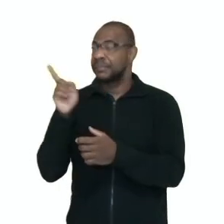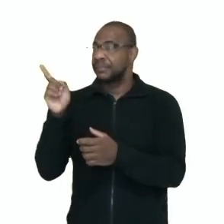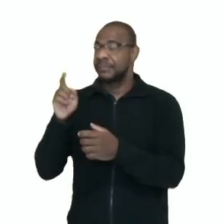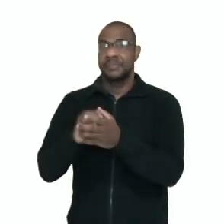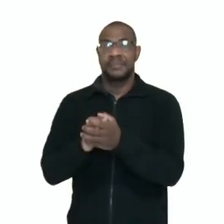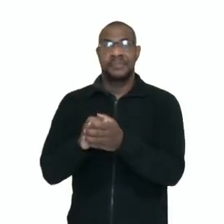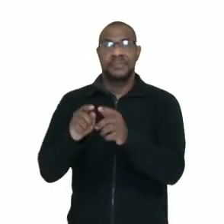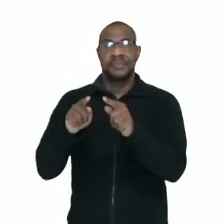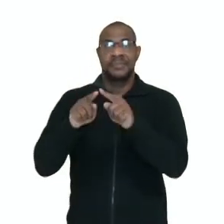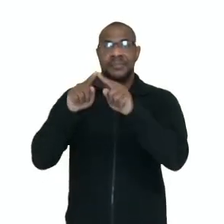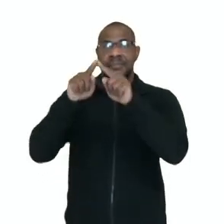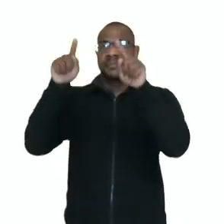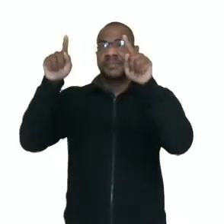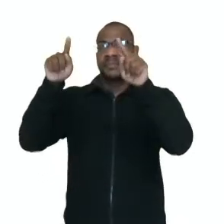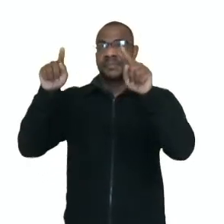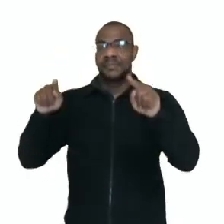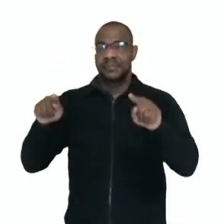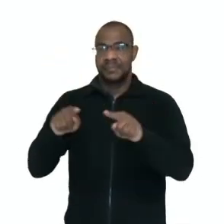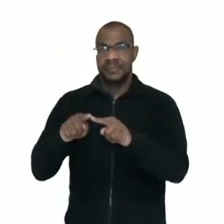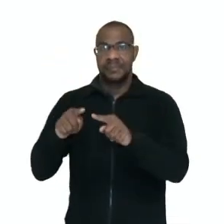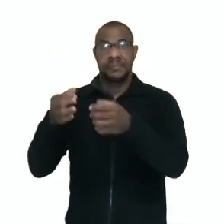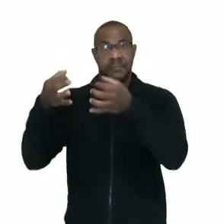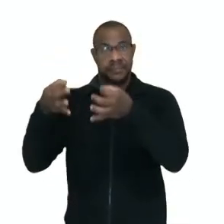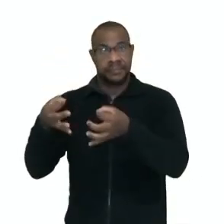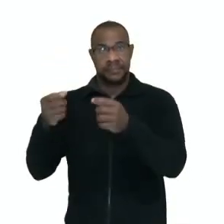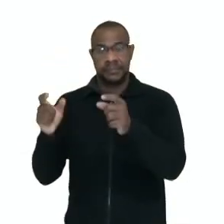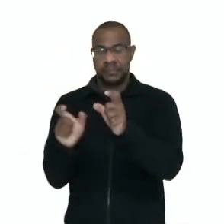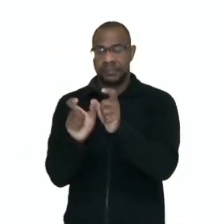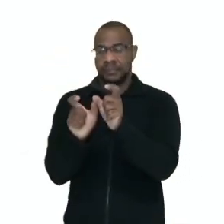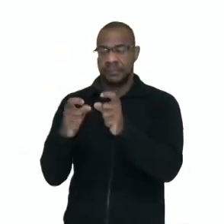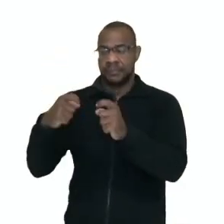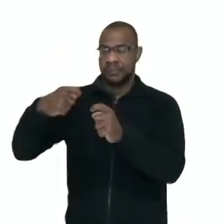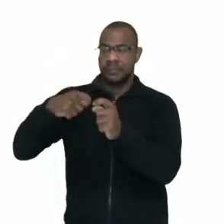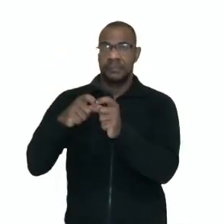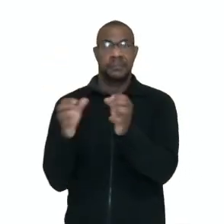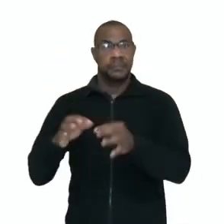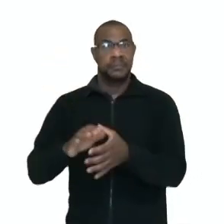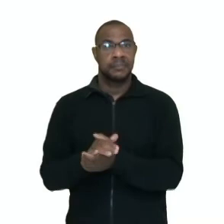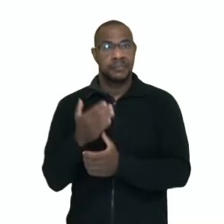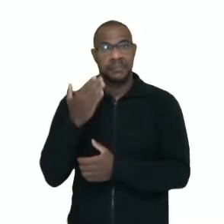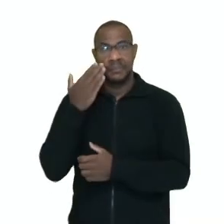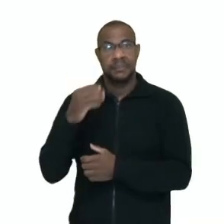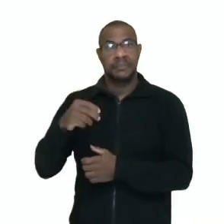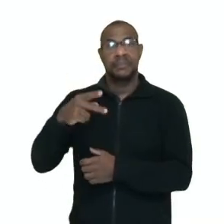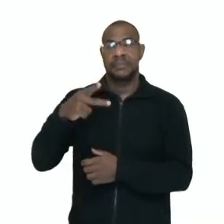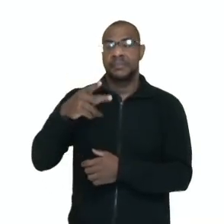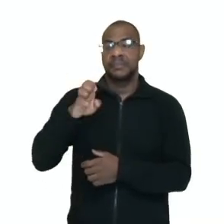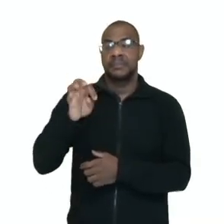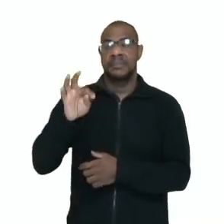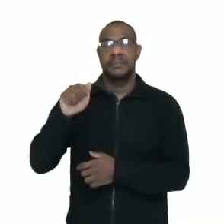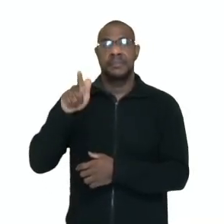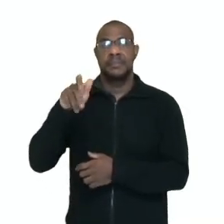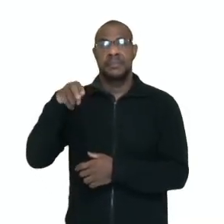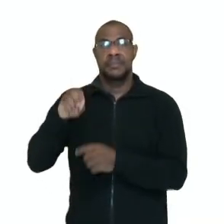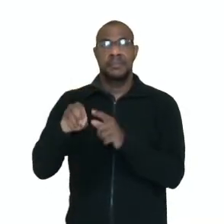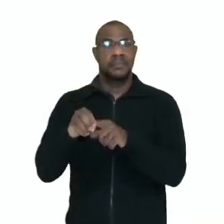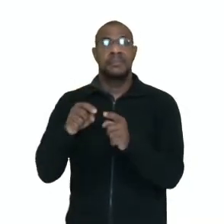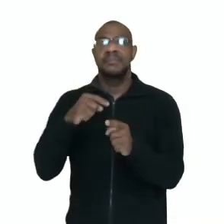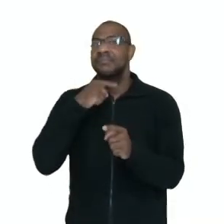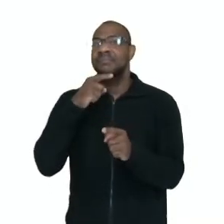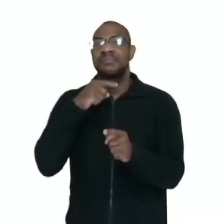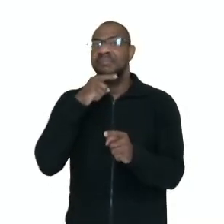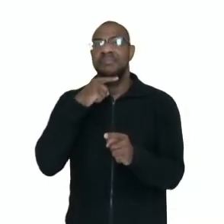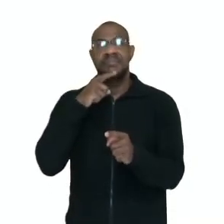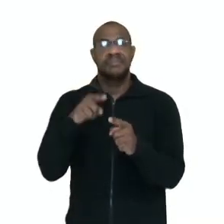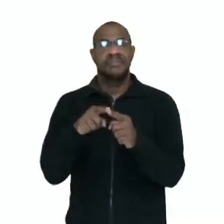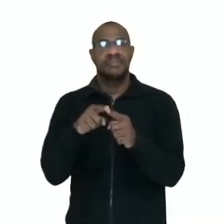é um divisor de 360 graus. Já, olha aqui, ó, o pentágono. Aqui eu tô falando do pentágono regular, ó. Certo? Mas ele não